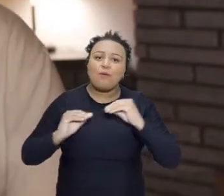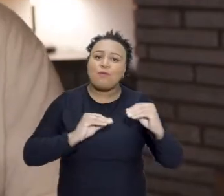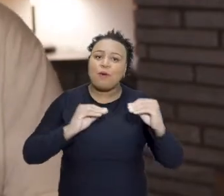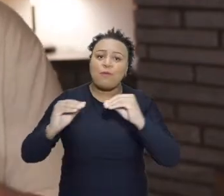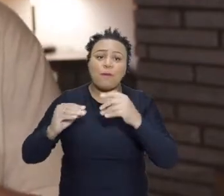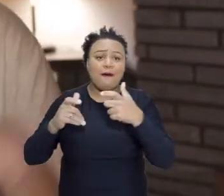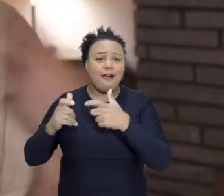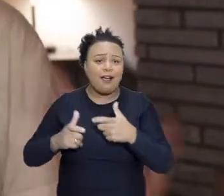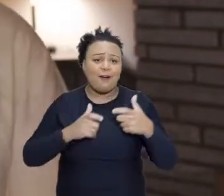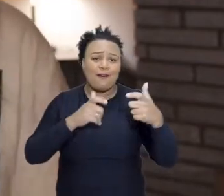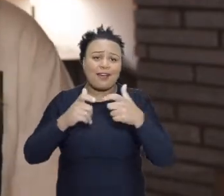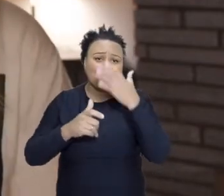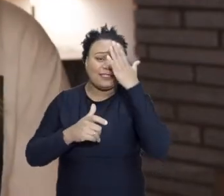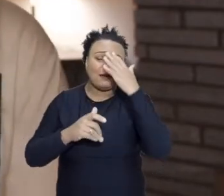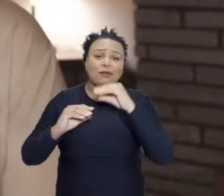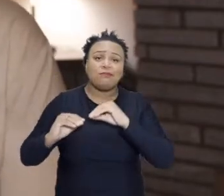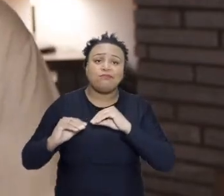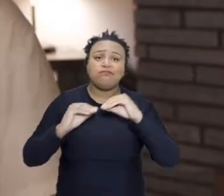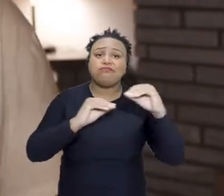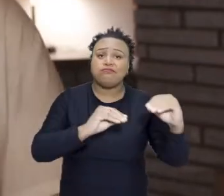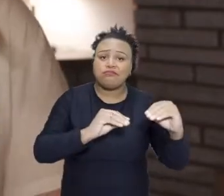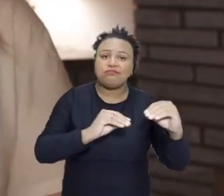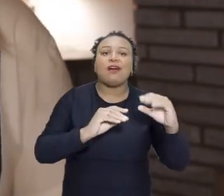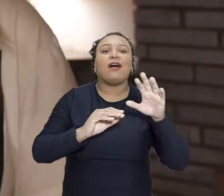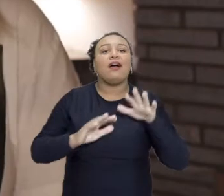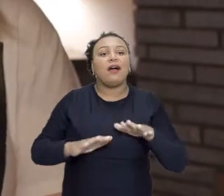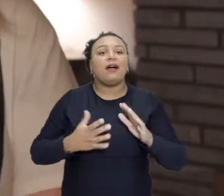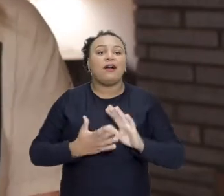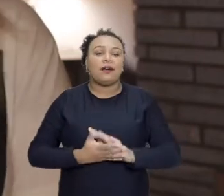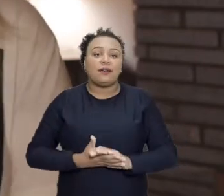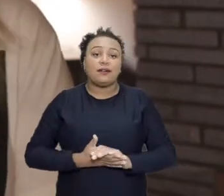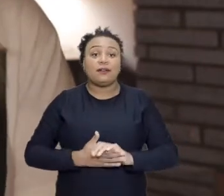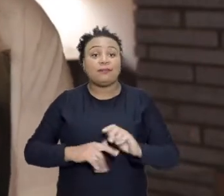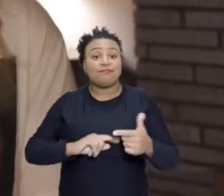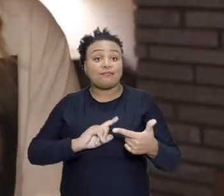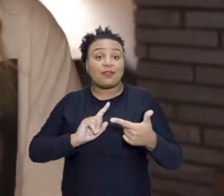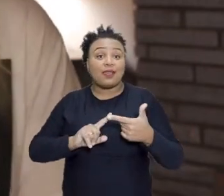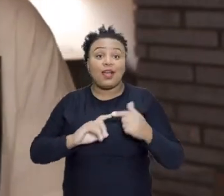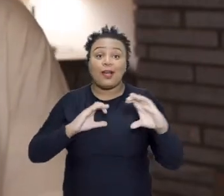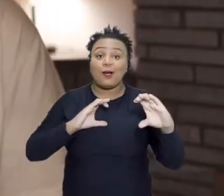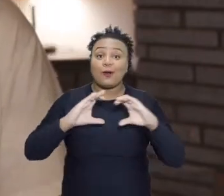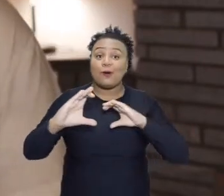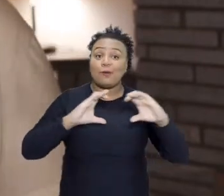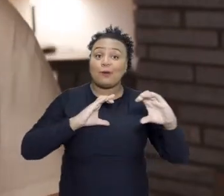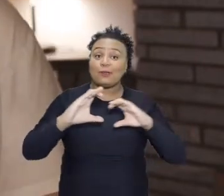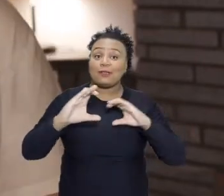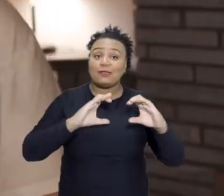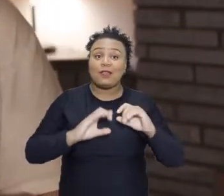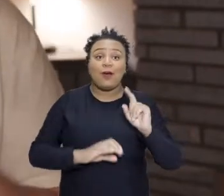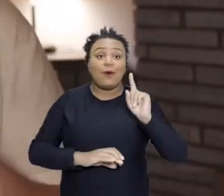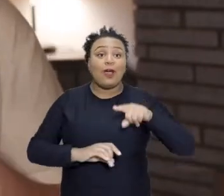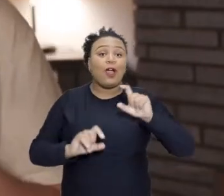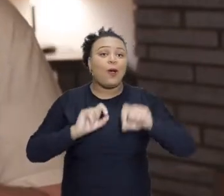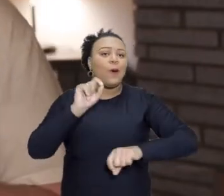lugar, né? Aquela coisa da migração. A comunicação, que